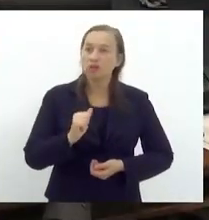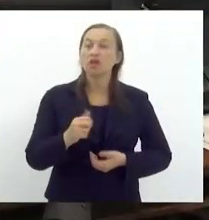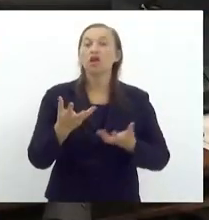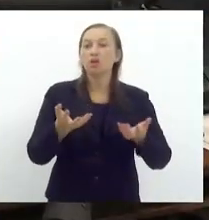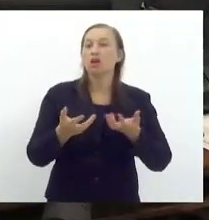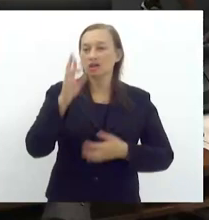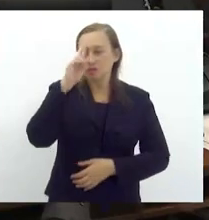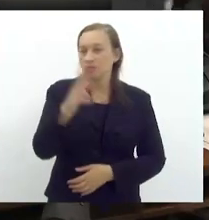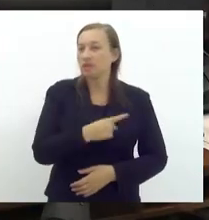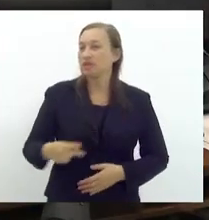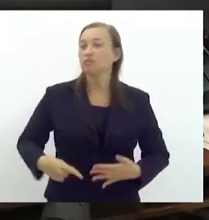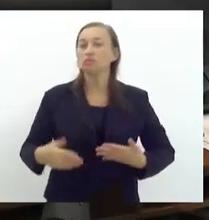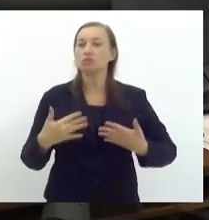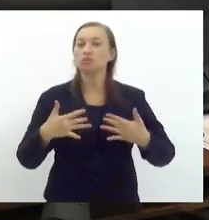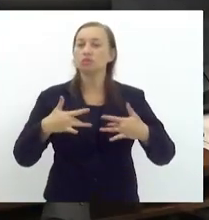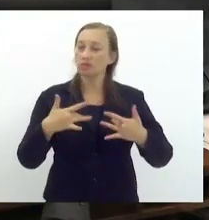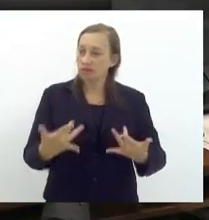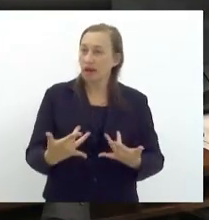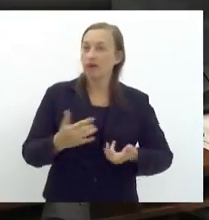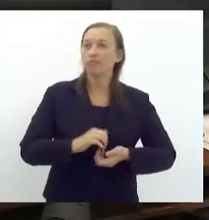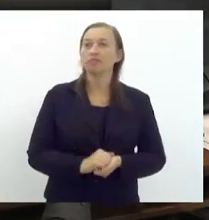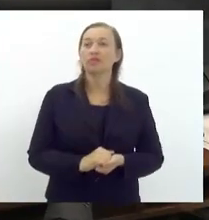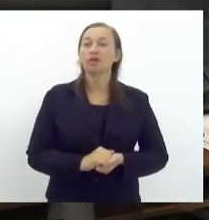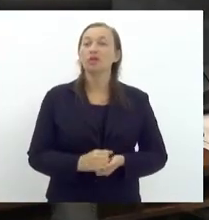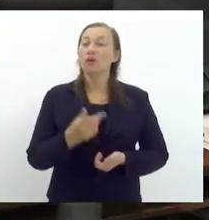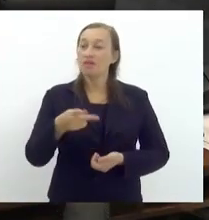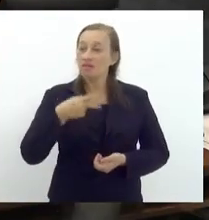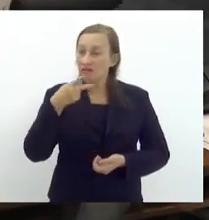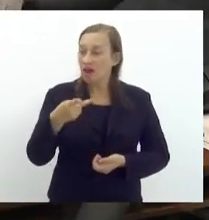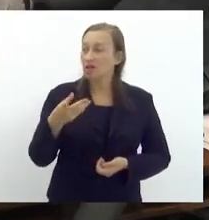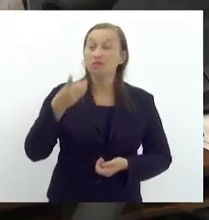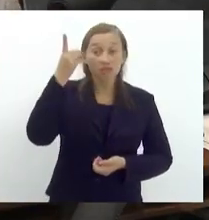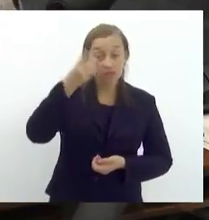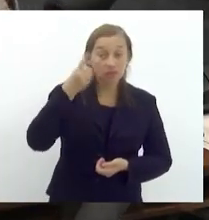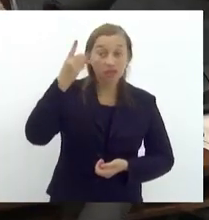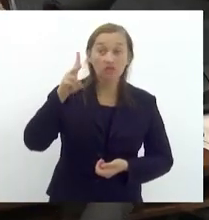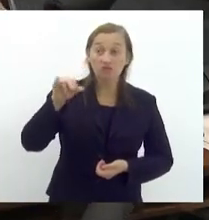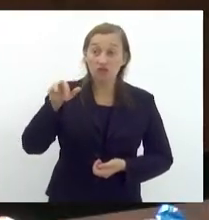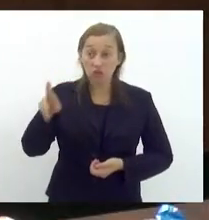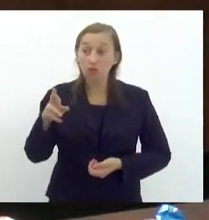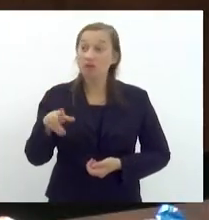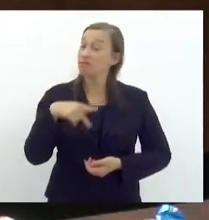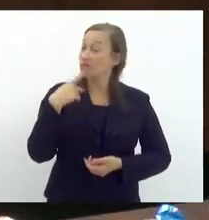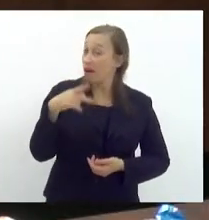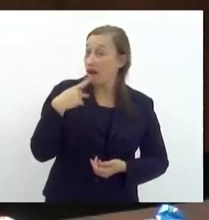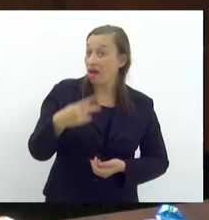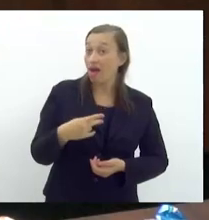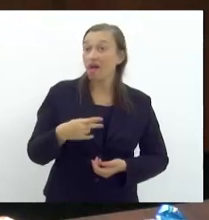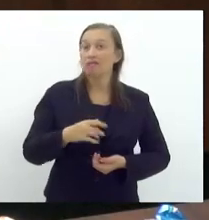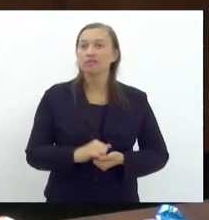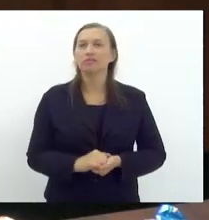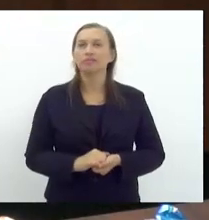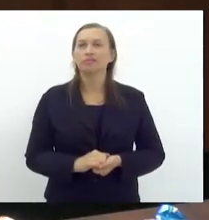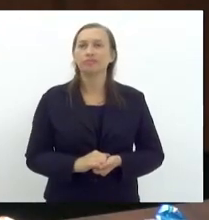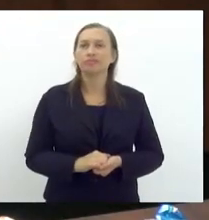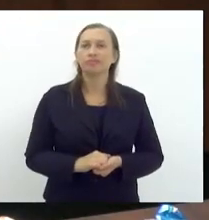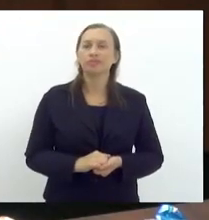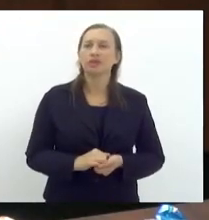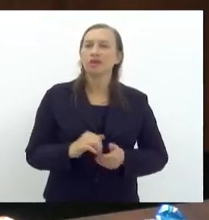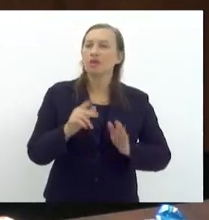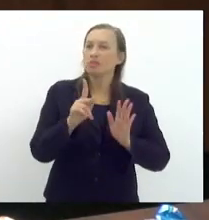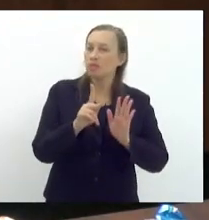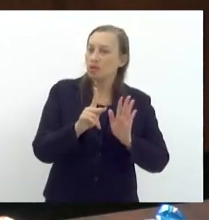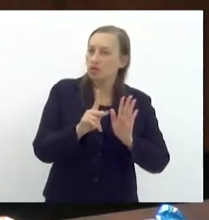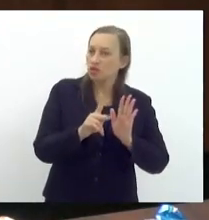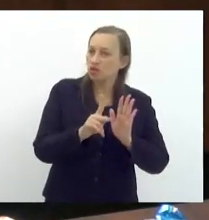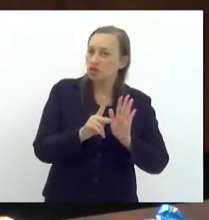eu quero aqui em solidarizar com as palavras do deputado Vitor Júnior dizer que esse esses projetos que